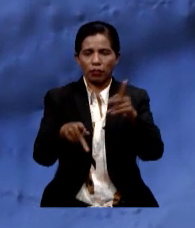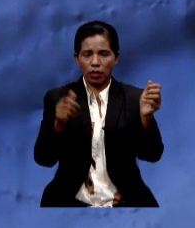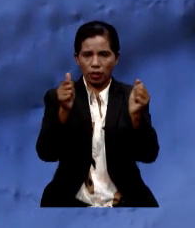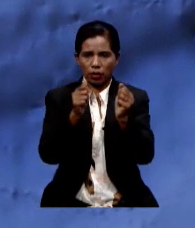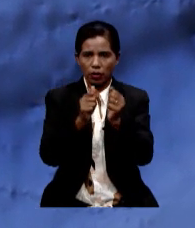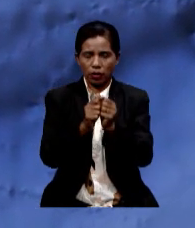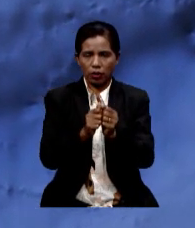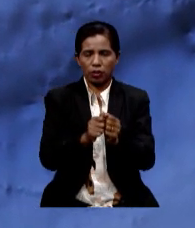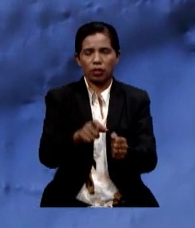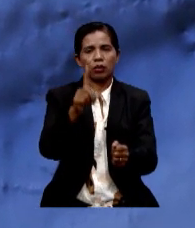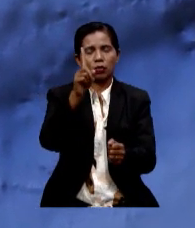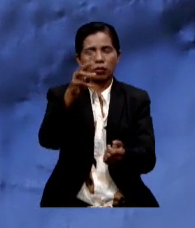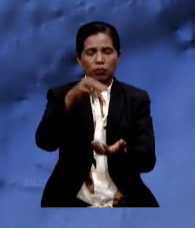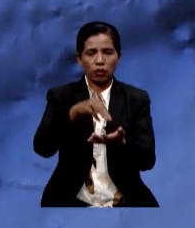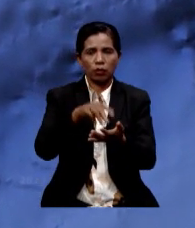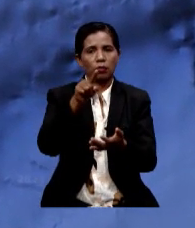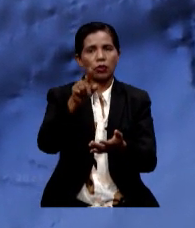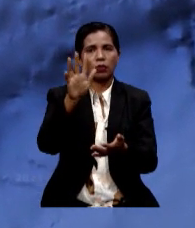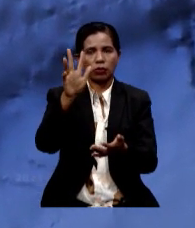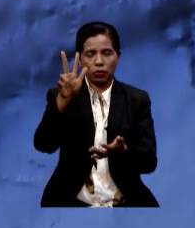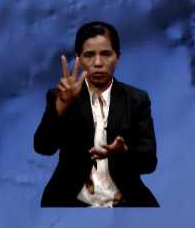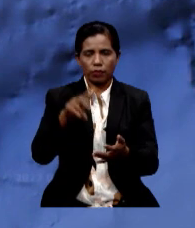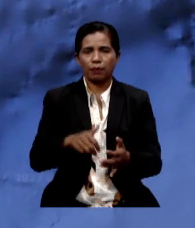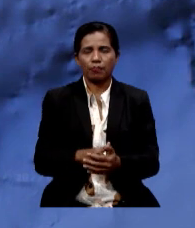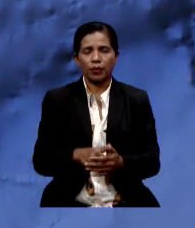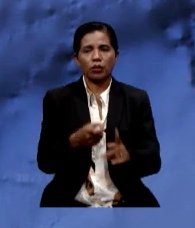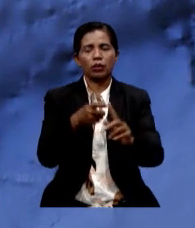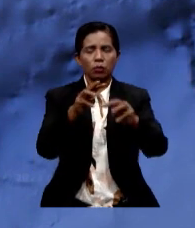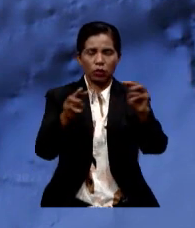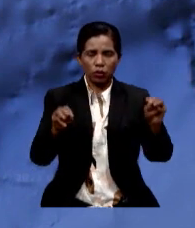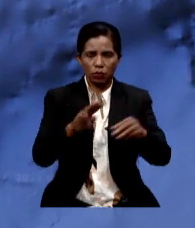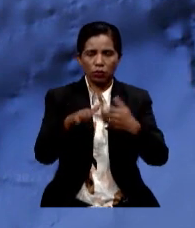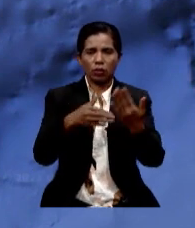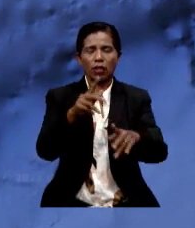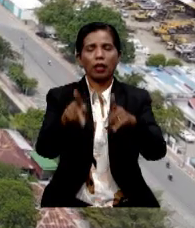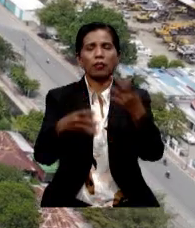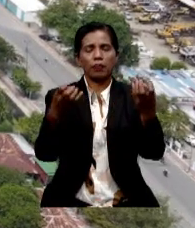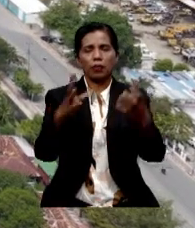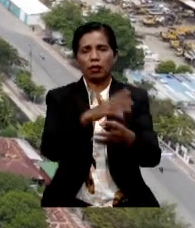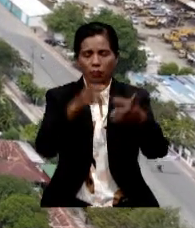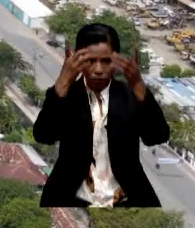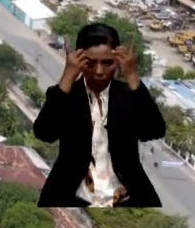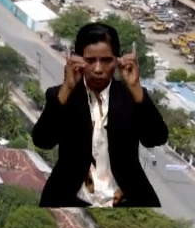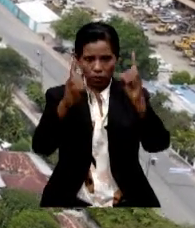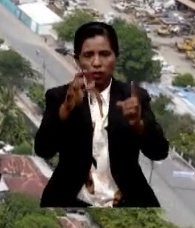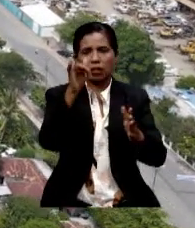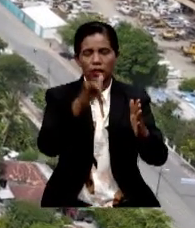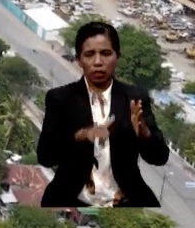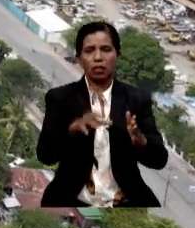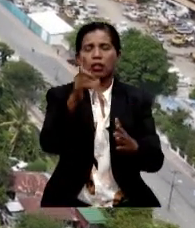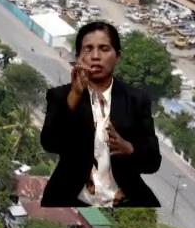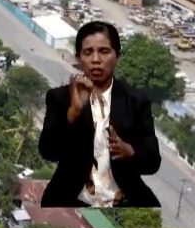modo toco ida podo tolo. O município Iracne, população barak maktecidi, o de Hela e a capital